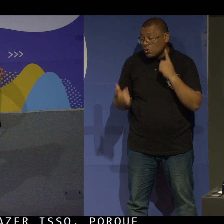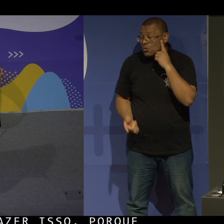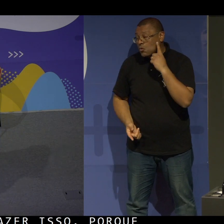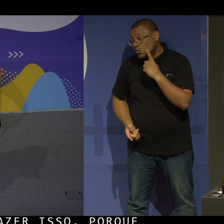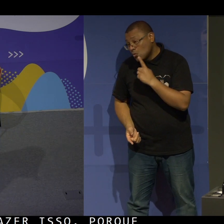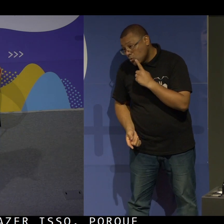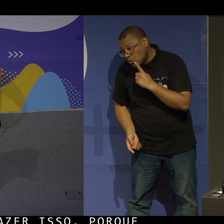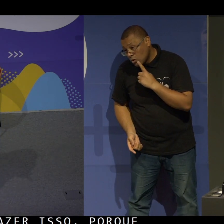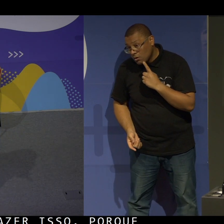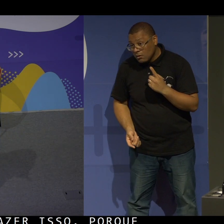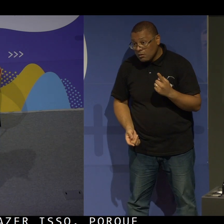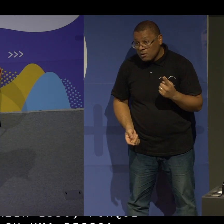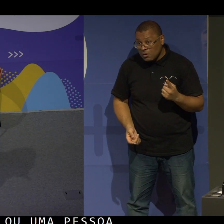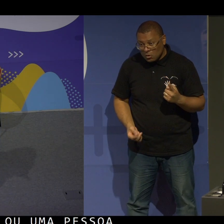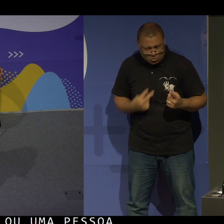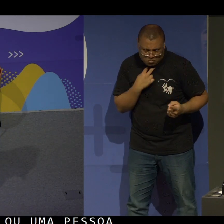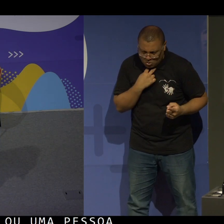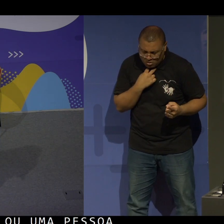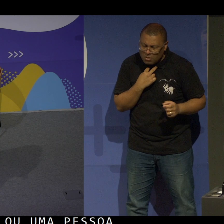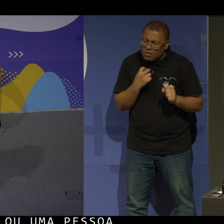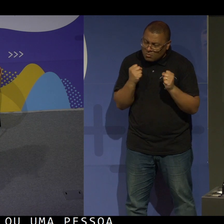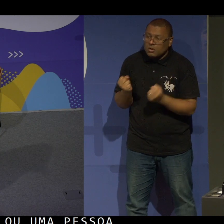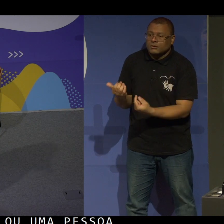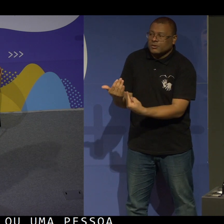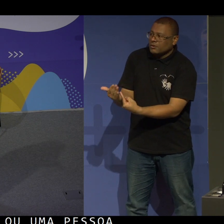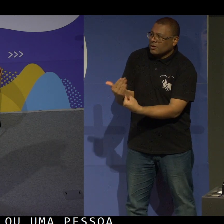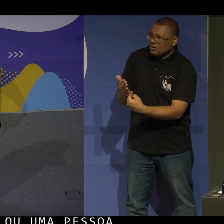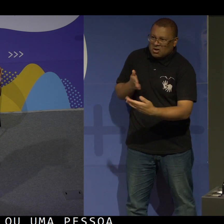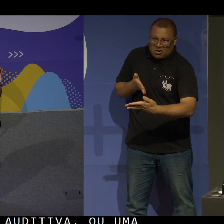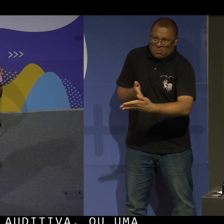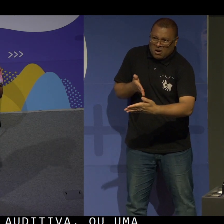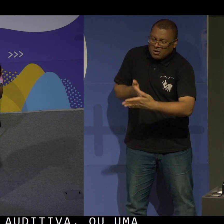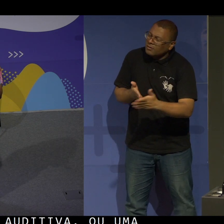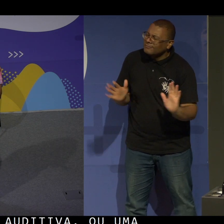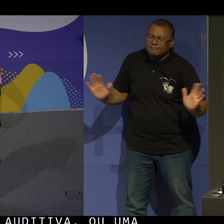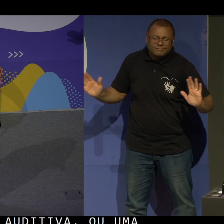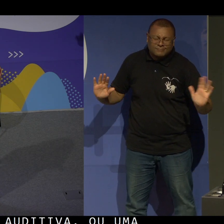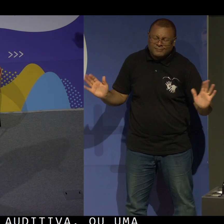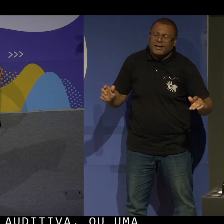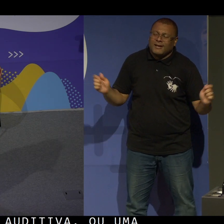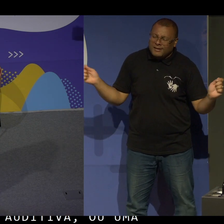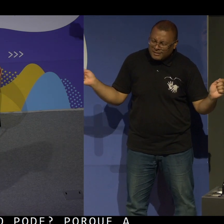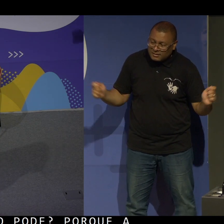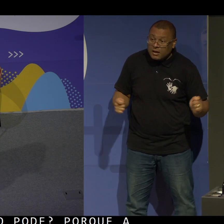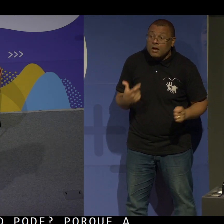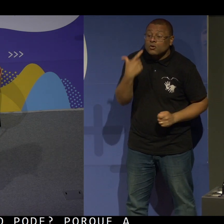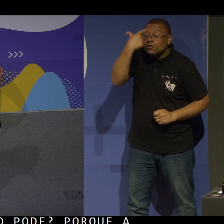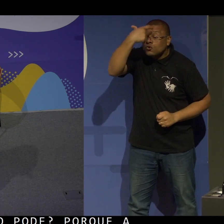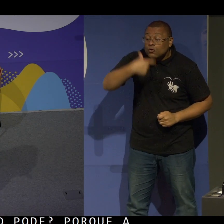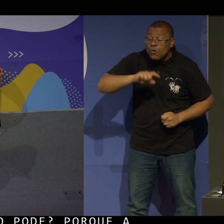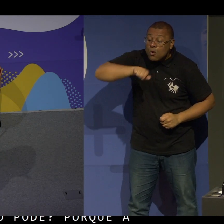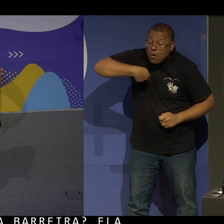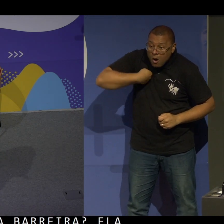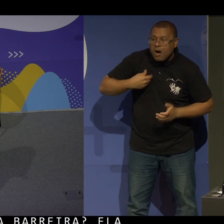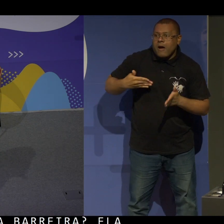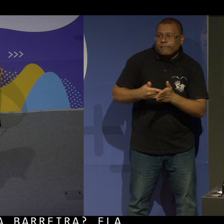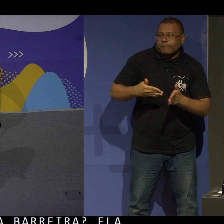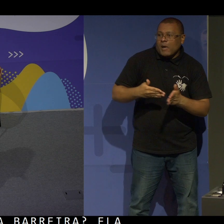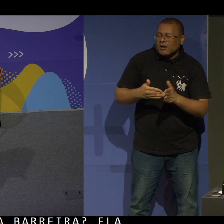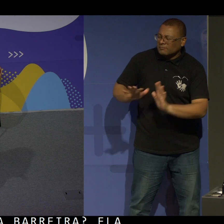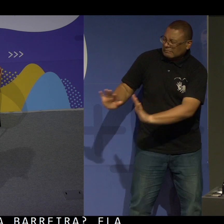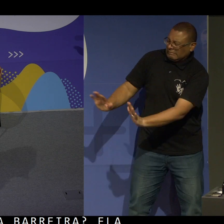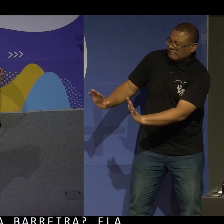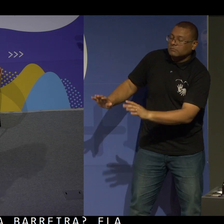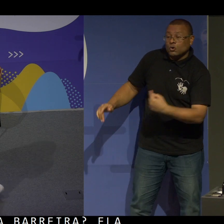pessoa surda, não pode? Porque a tecnologia é uma barreira. Ela não é uma barreira. A barreira somos nós que fazemos barreiras para que ela não